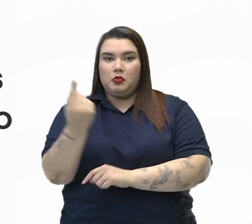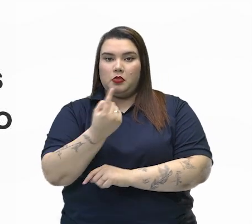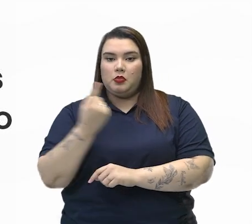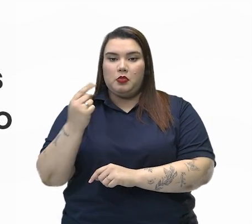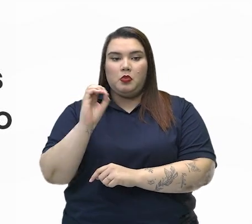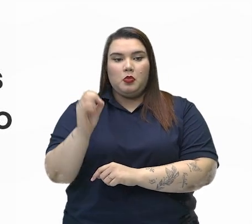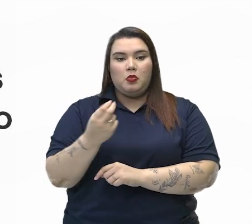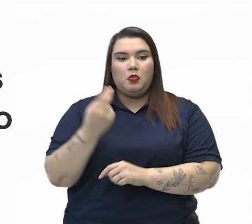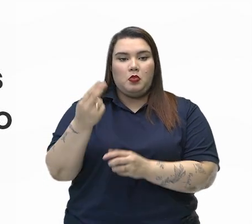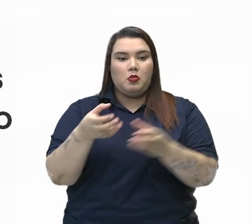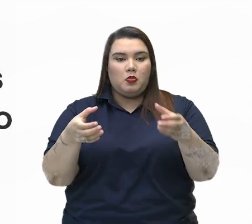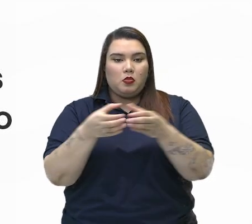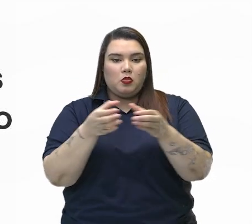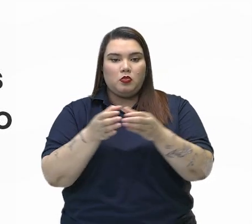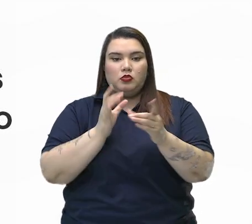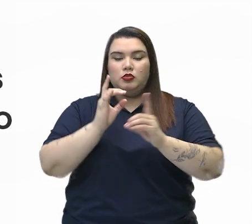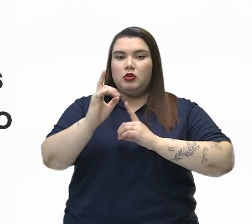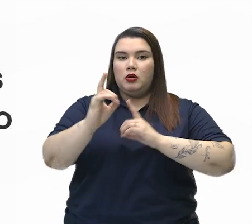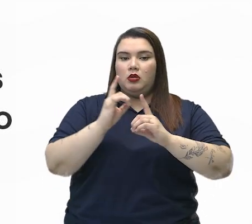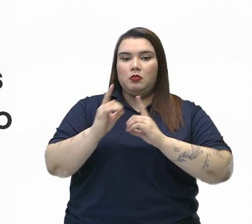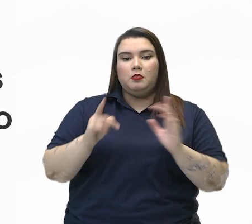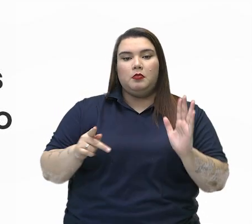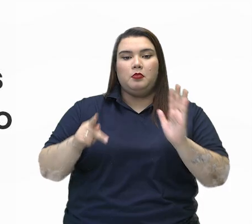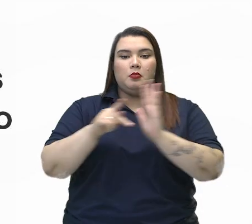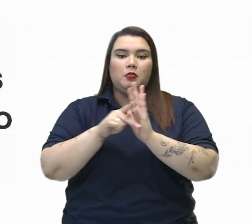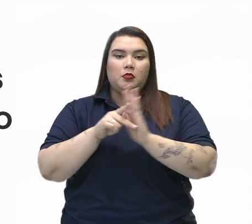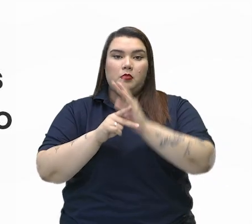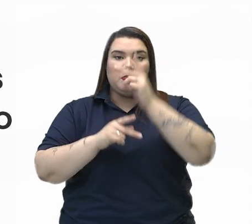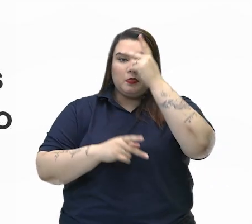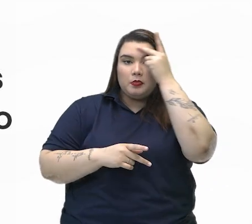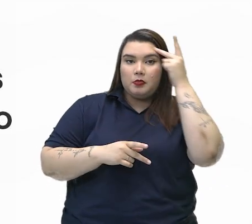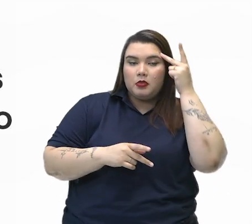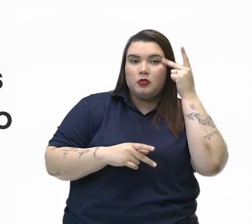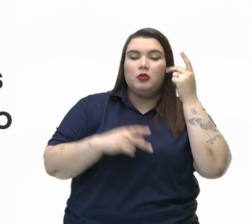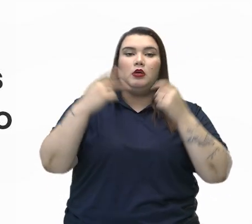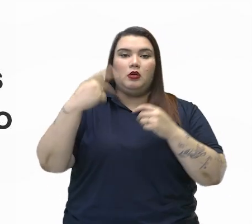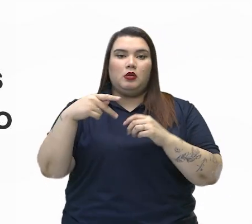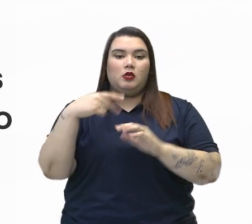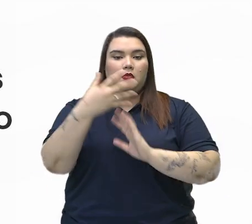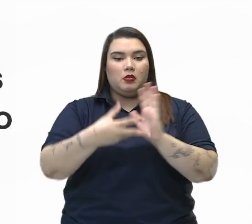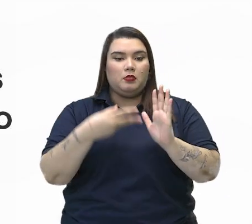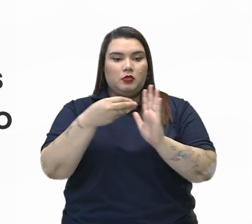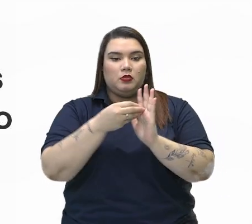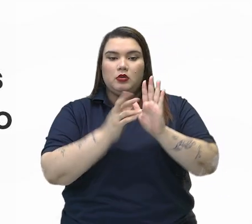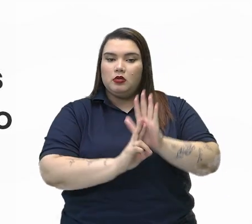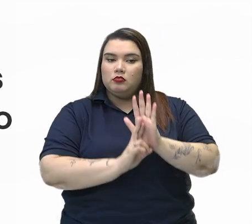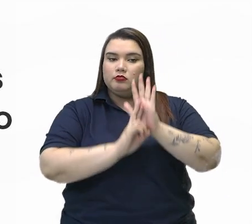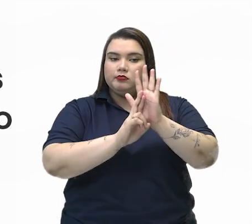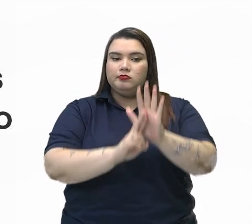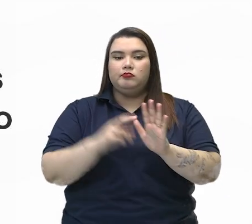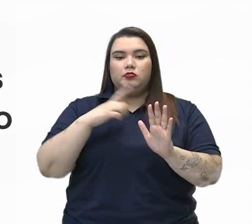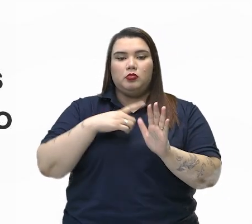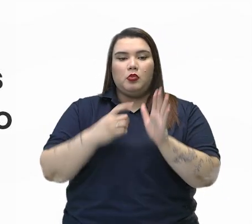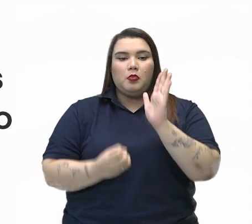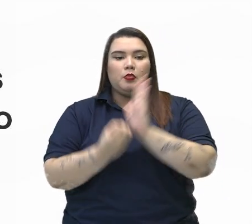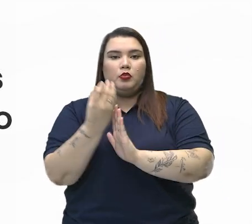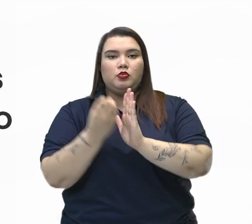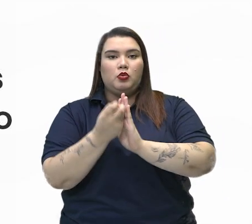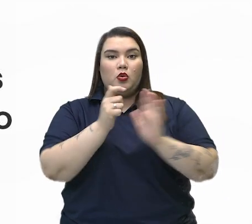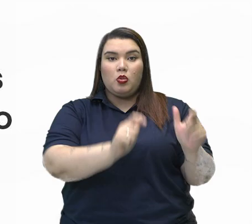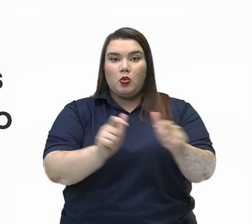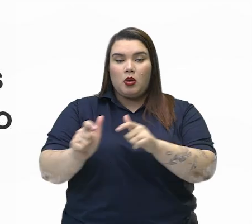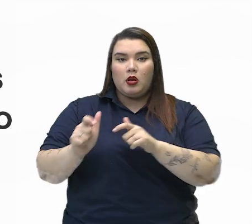artísticas individuais e coletivas no diálogo permanente do sujeito amazônico com o universo